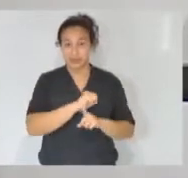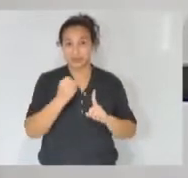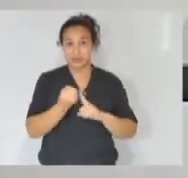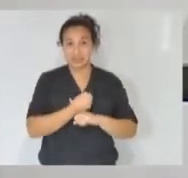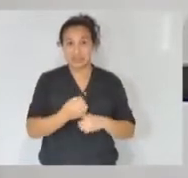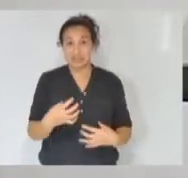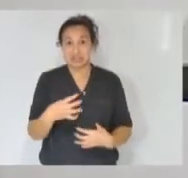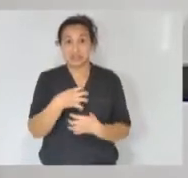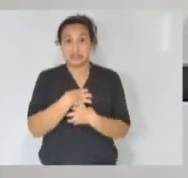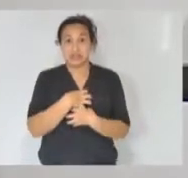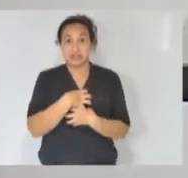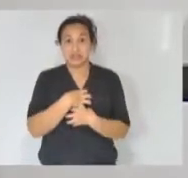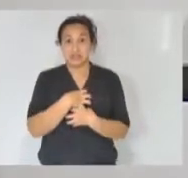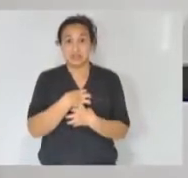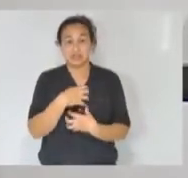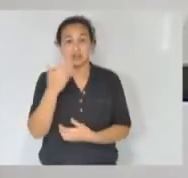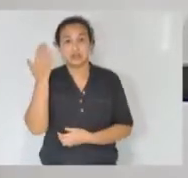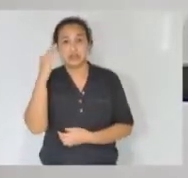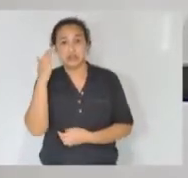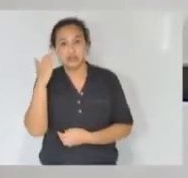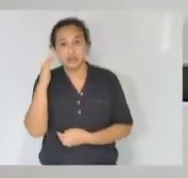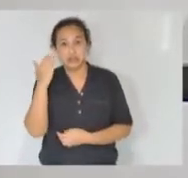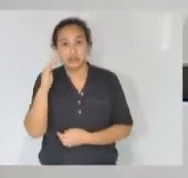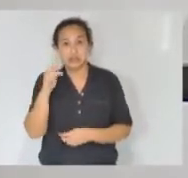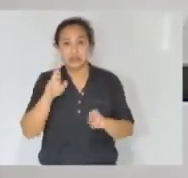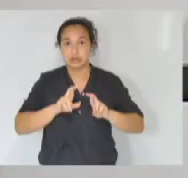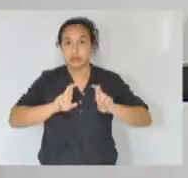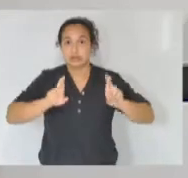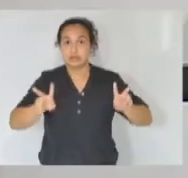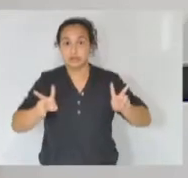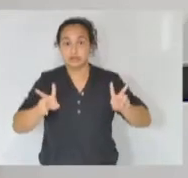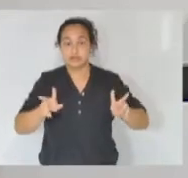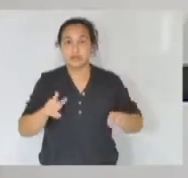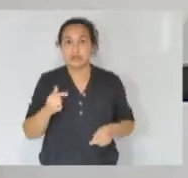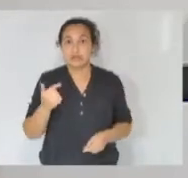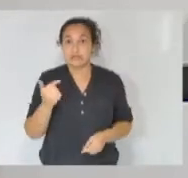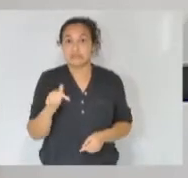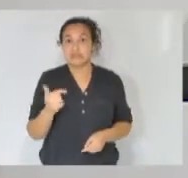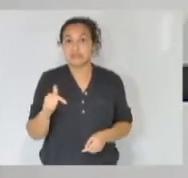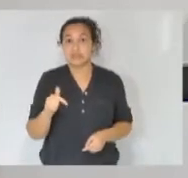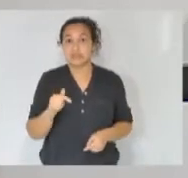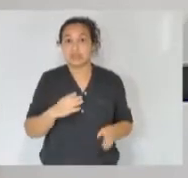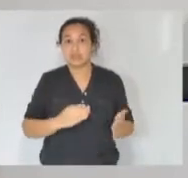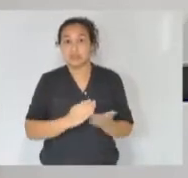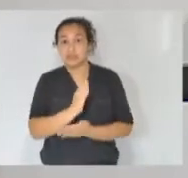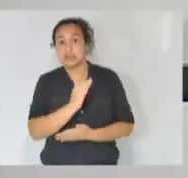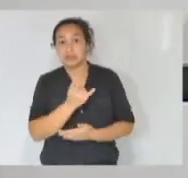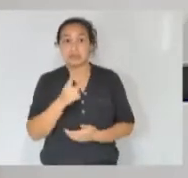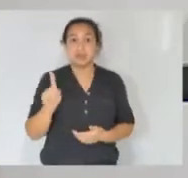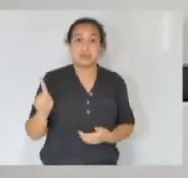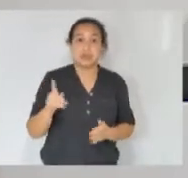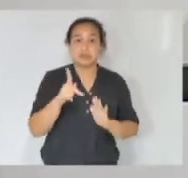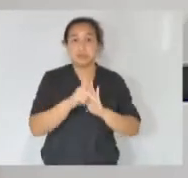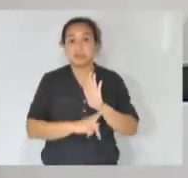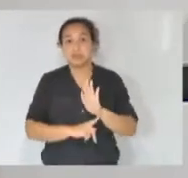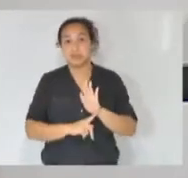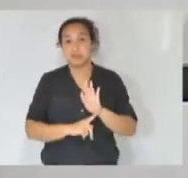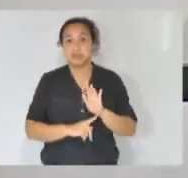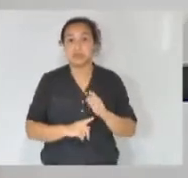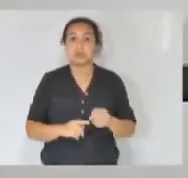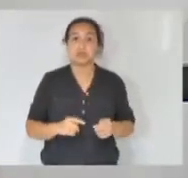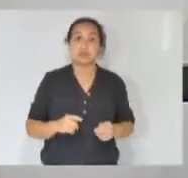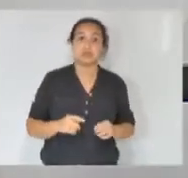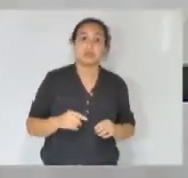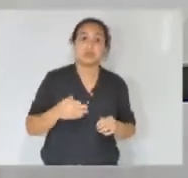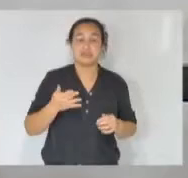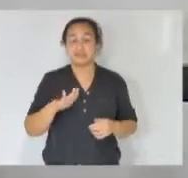vai talvez compreender a diferença no seu dia a dia da aprovação ou não de um projeto bom ou um projeto mais